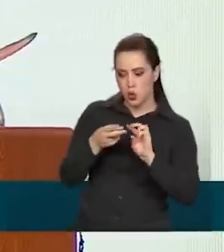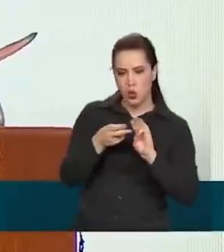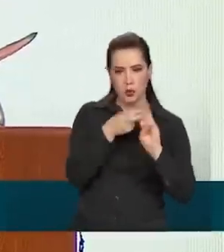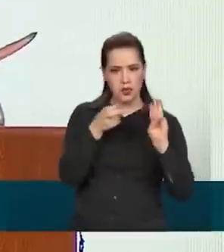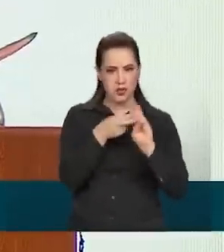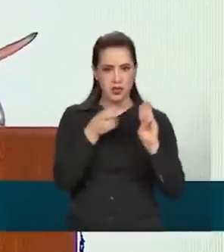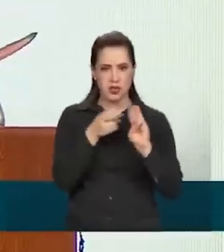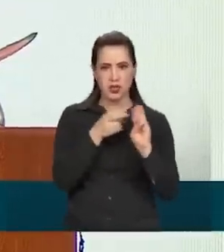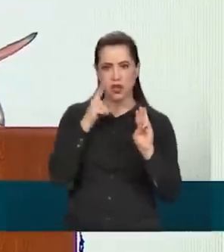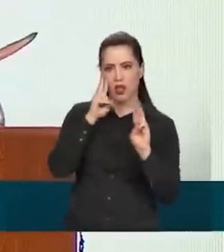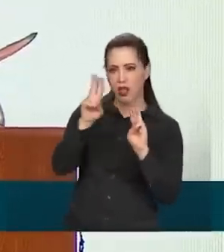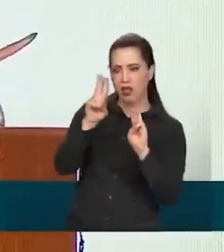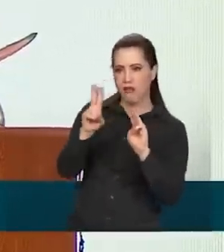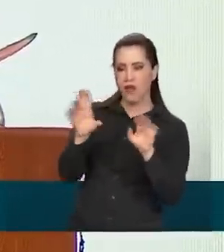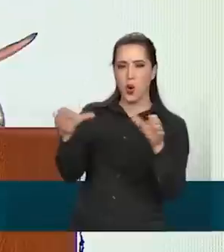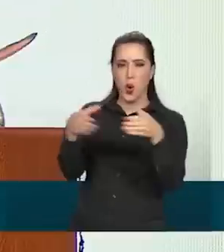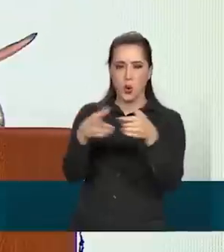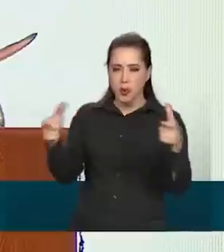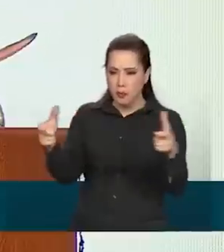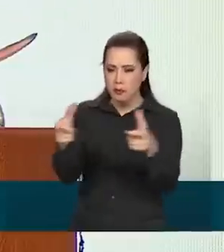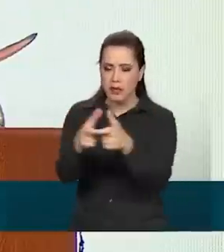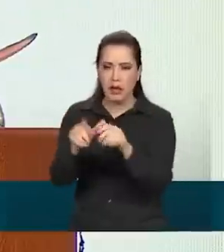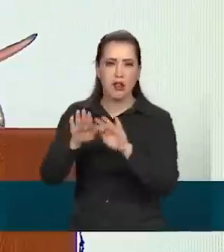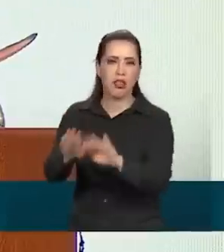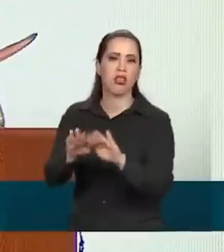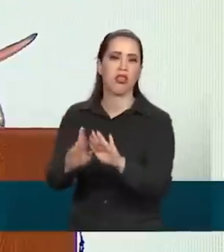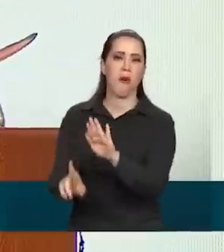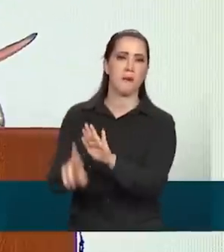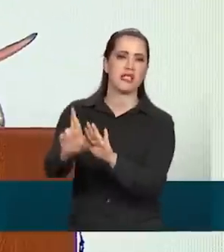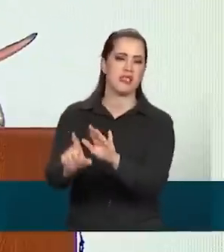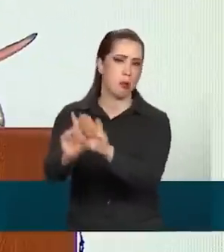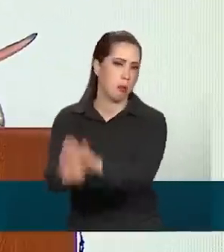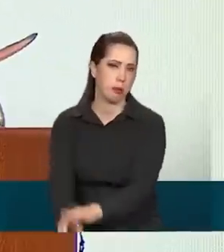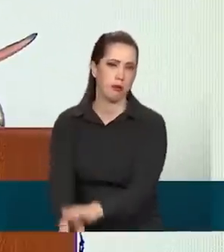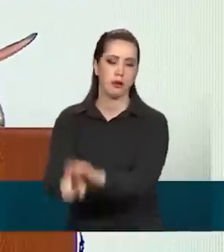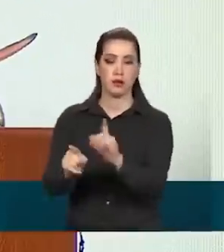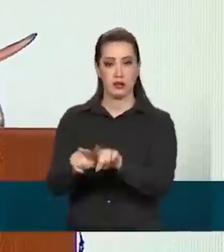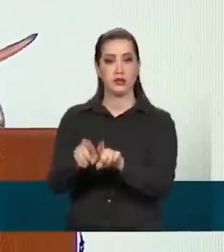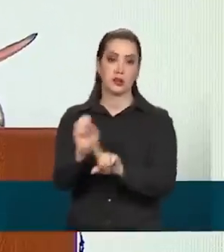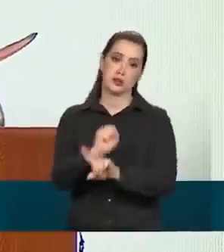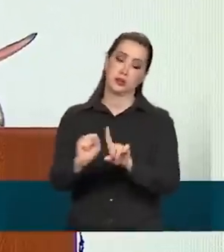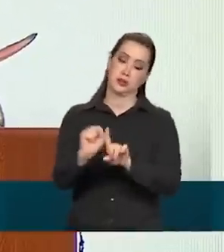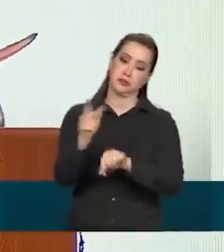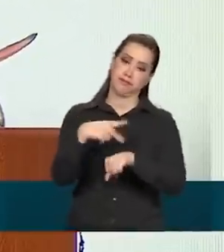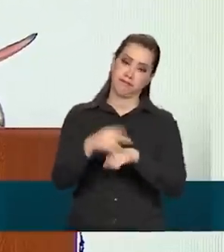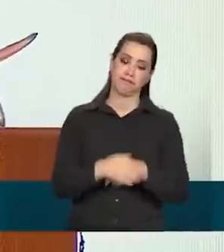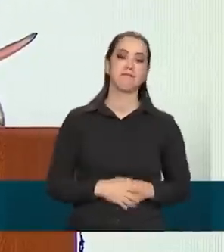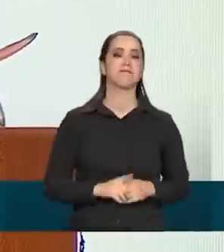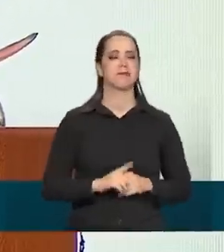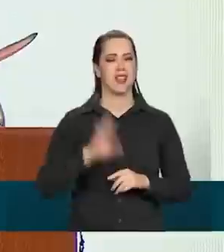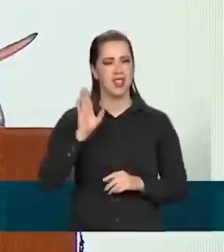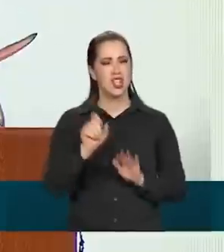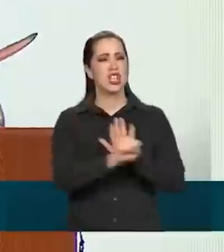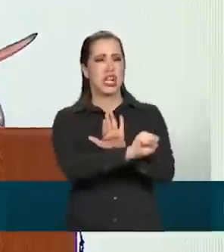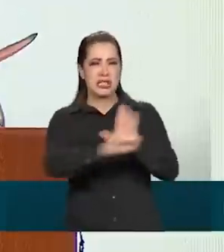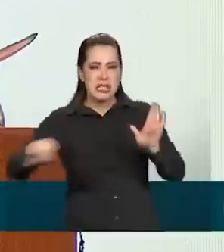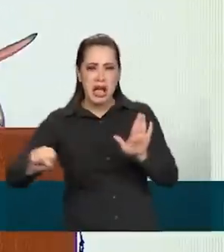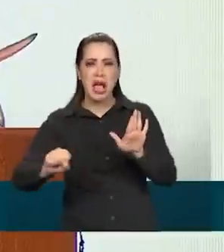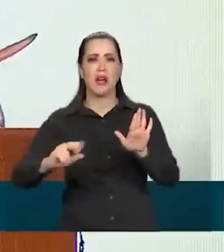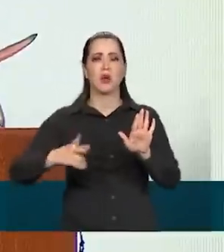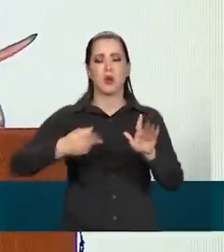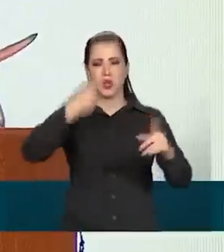paisagem das subrepresentações e subnotificações sociais do país. São séculos de violências